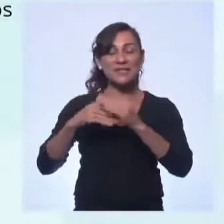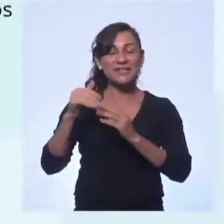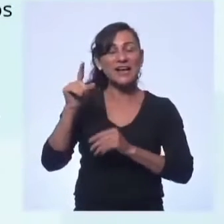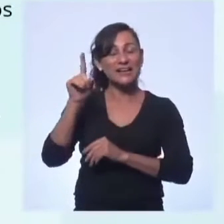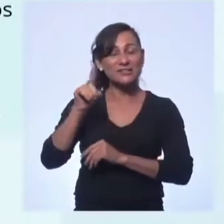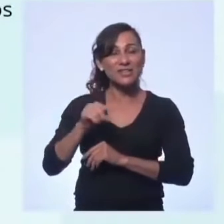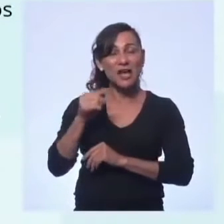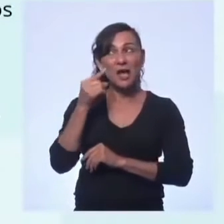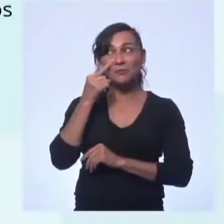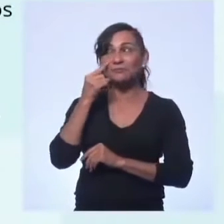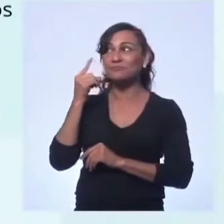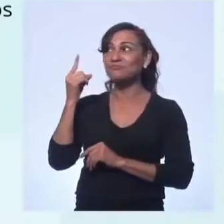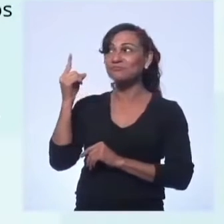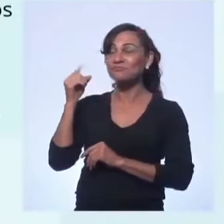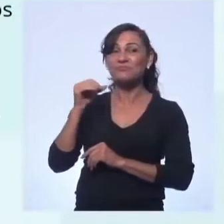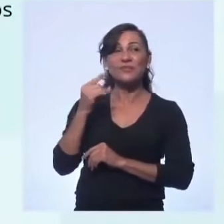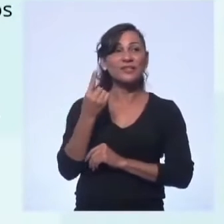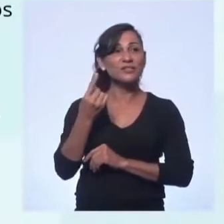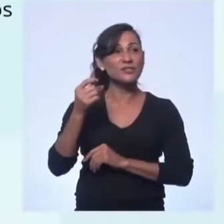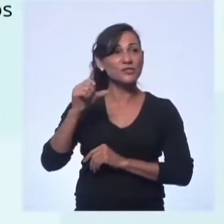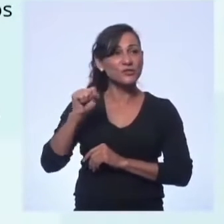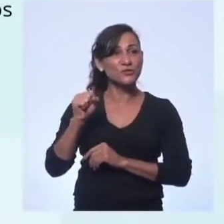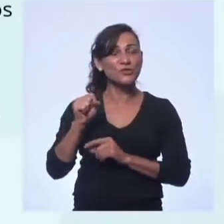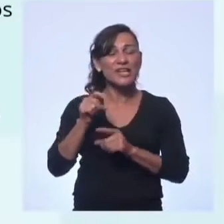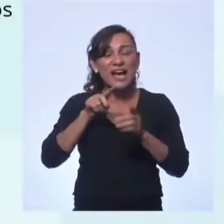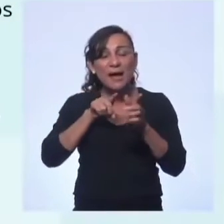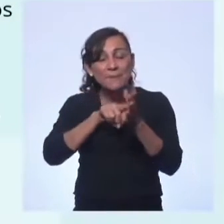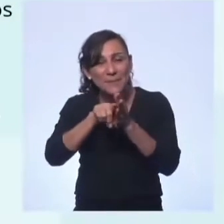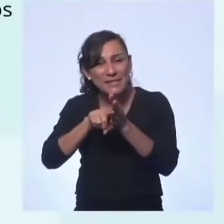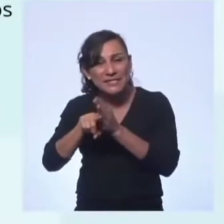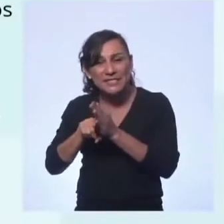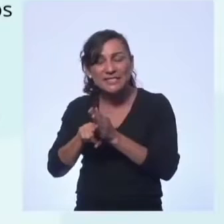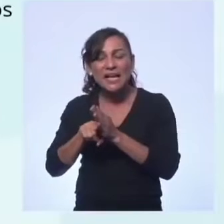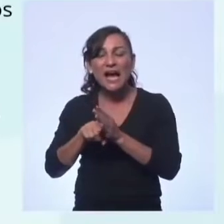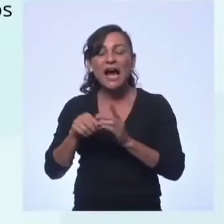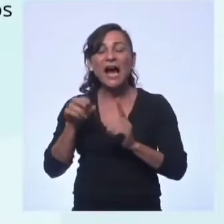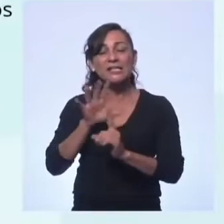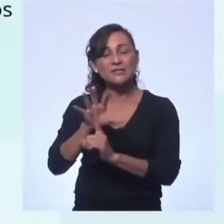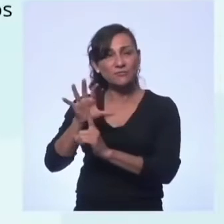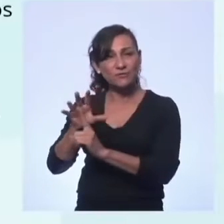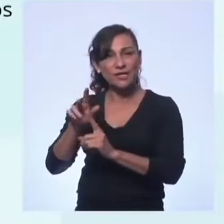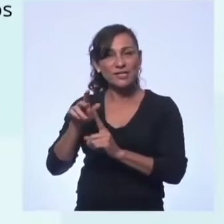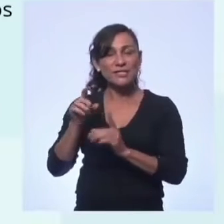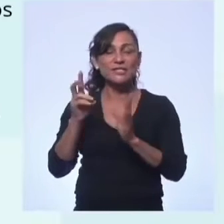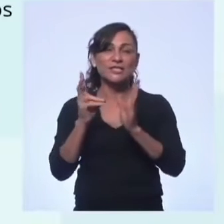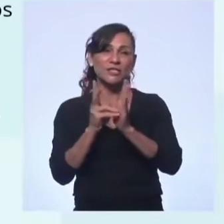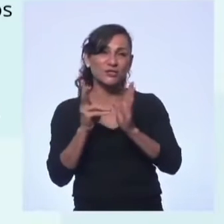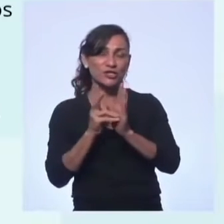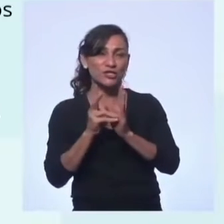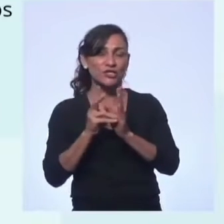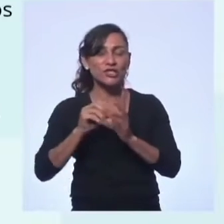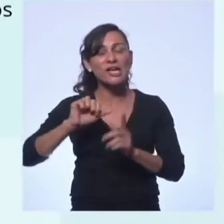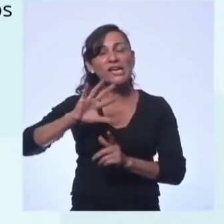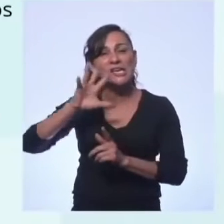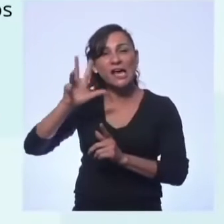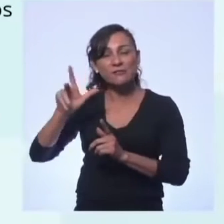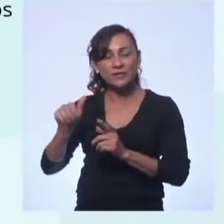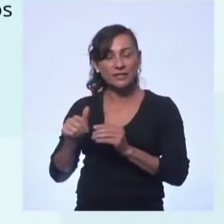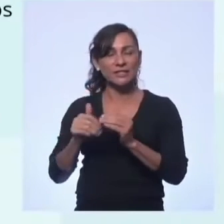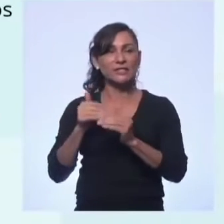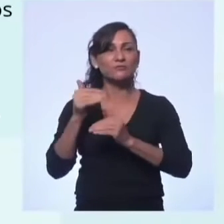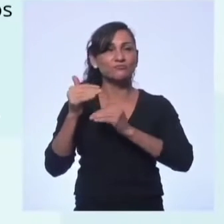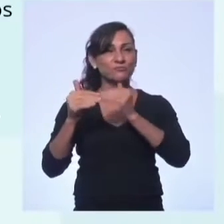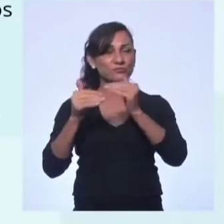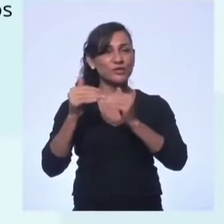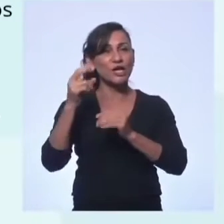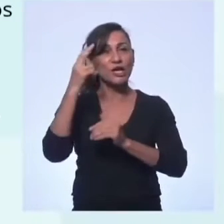a habilidade 18, analisar as influências indígenas e africanas no processo de formação